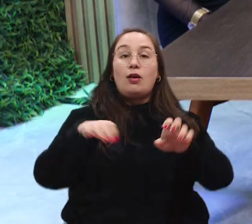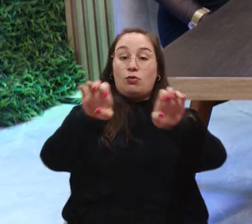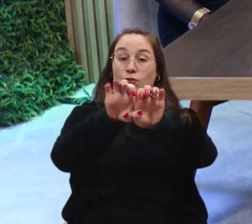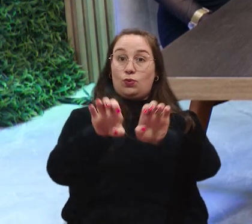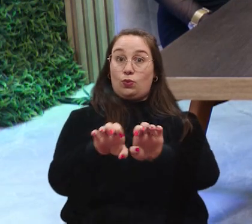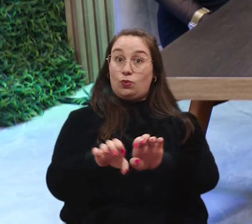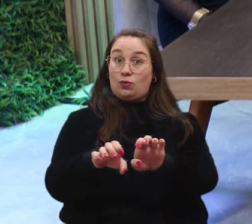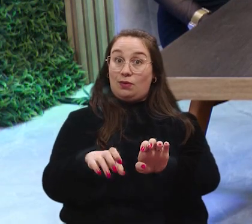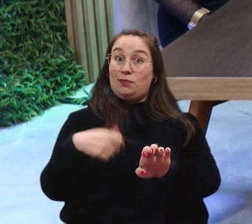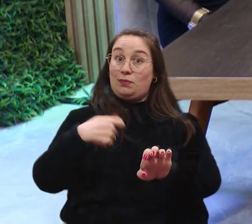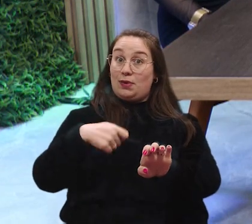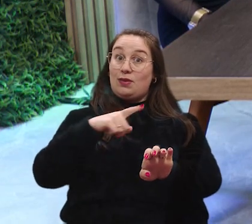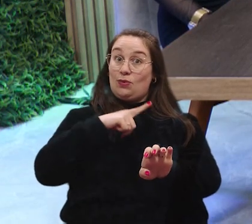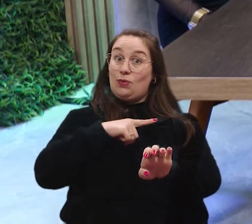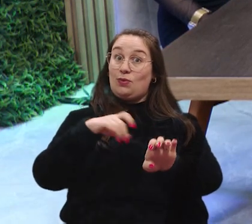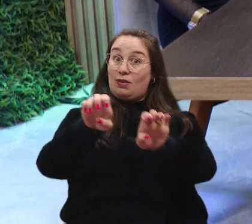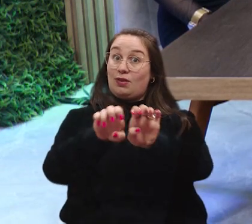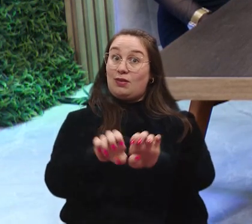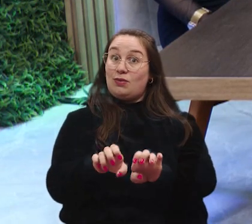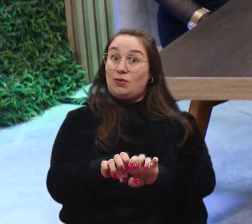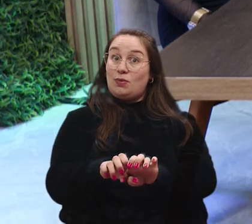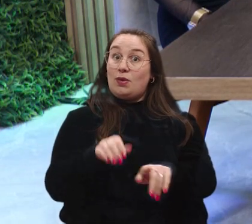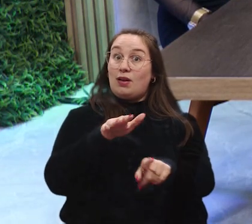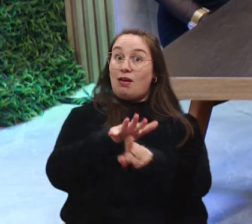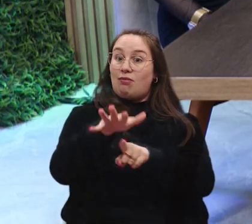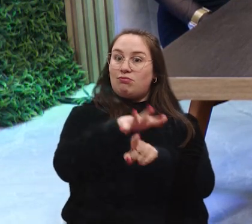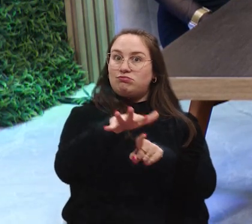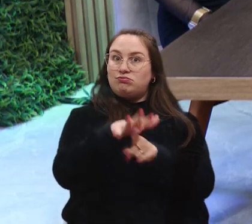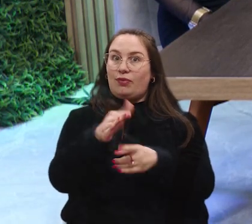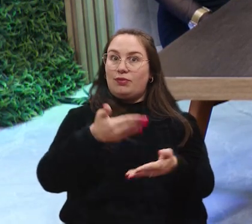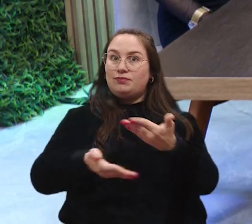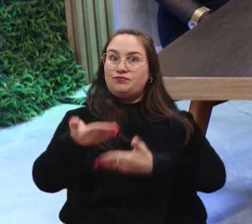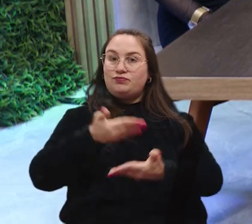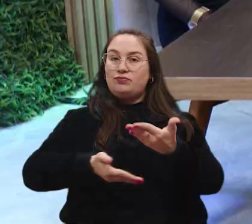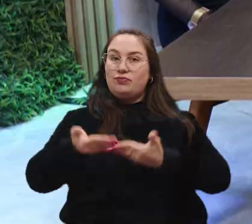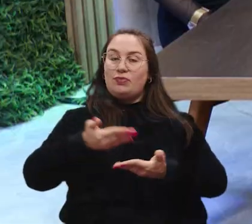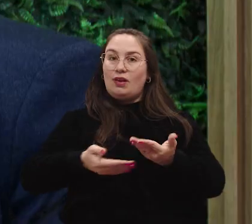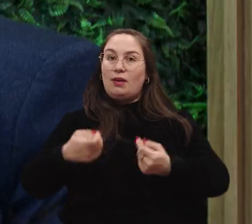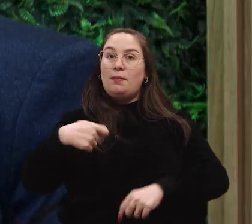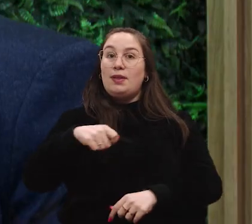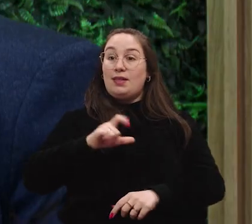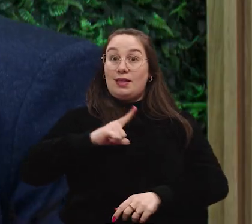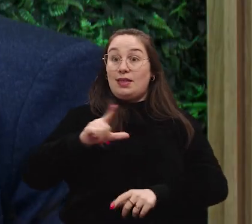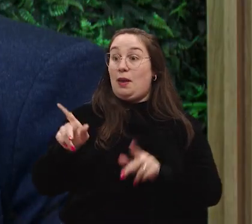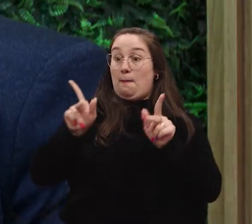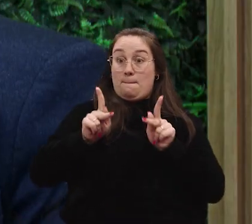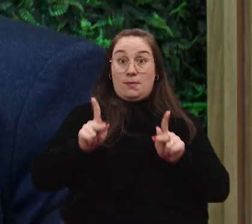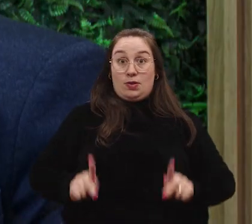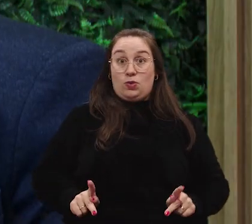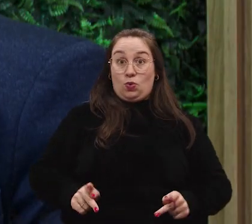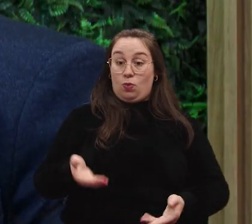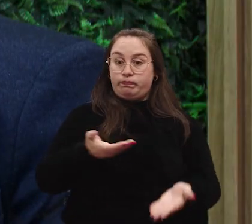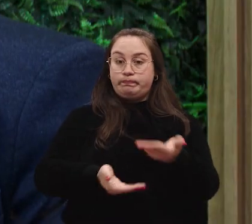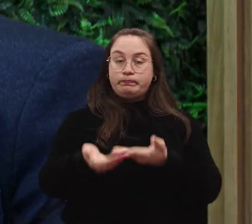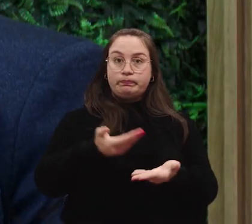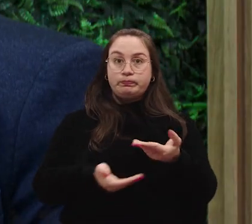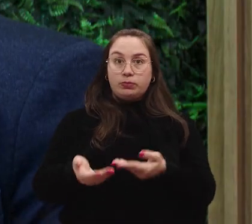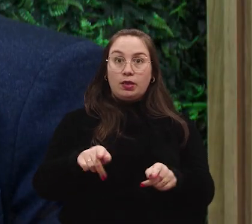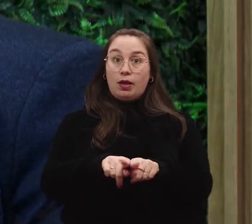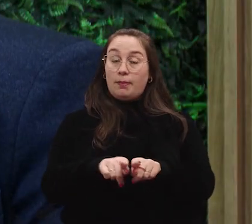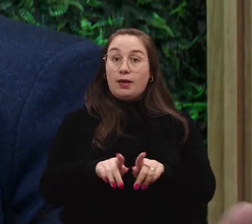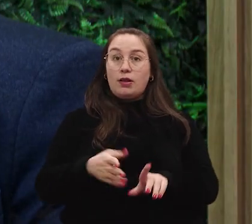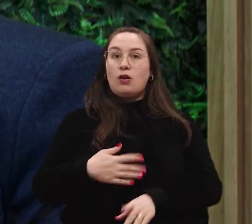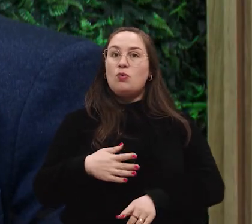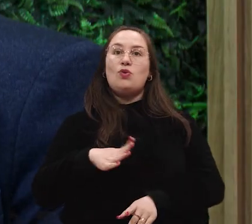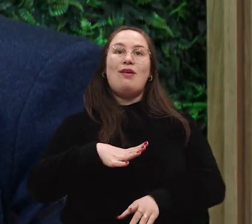estrutural, eu tenho que ter estrutura para poder atender a demanda, e tem a questão conjuntural, tem que ter as pessoas também, né?